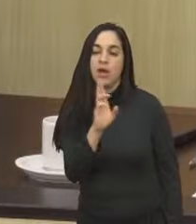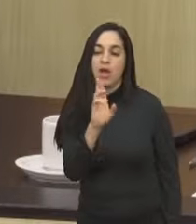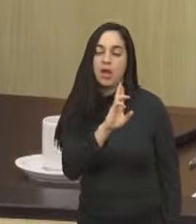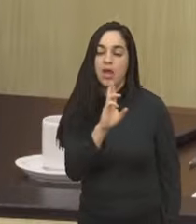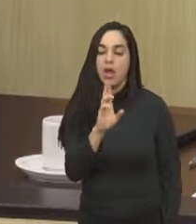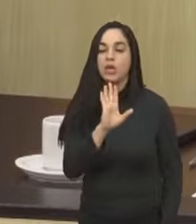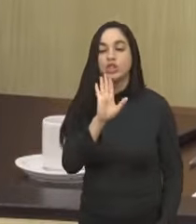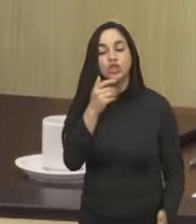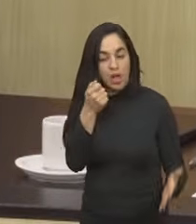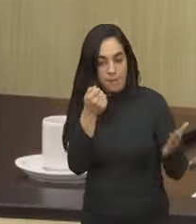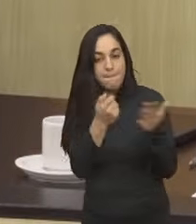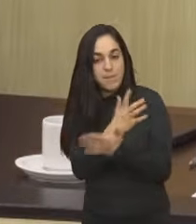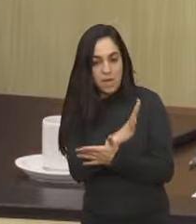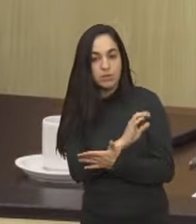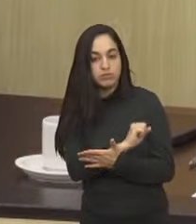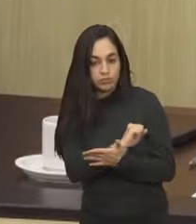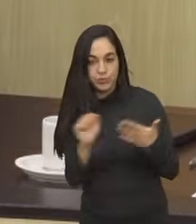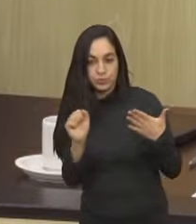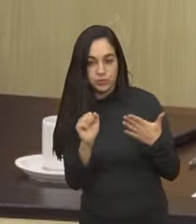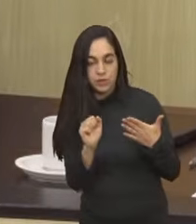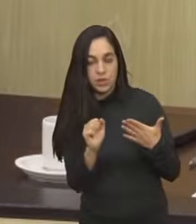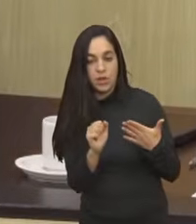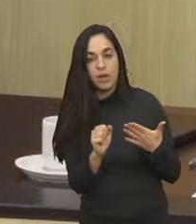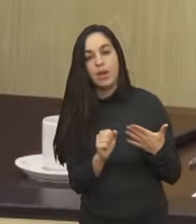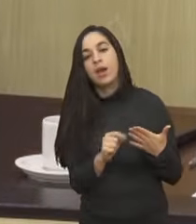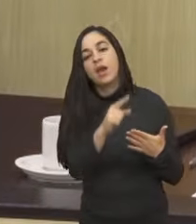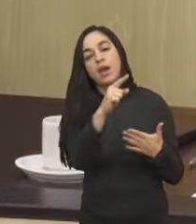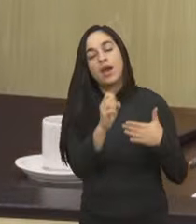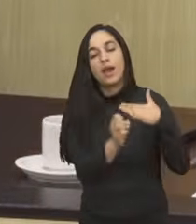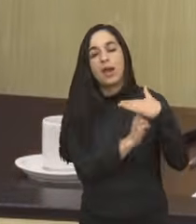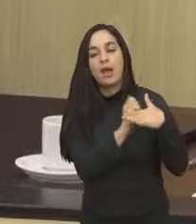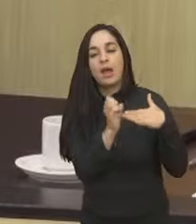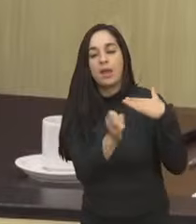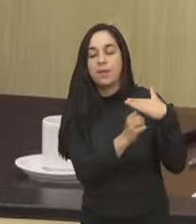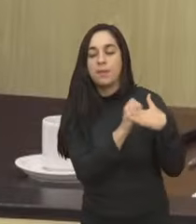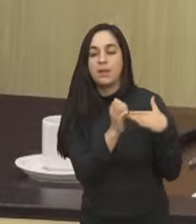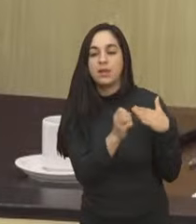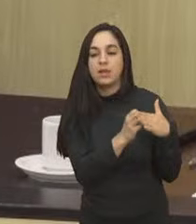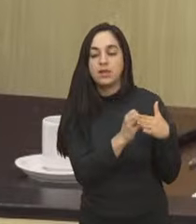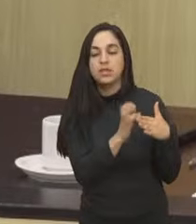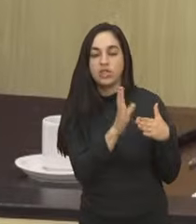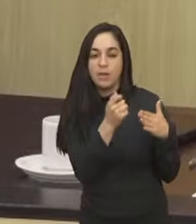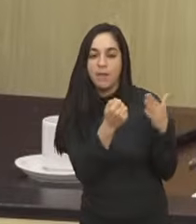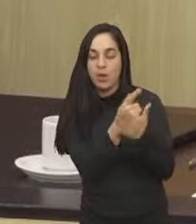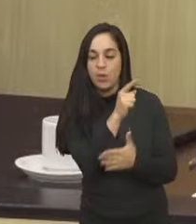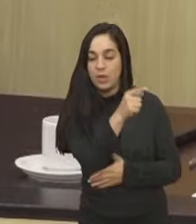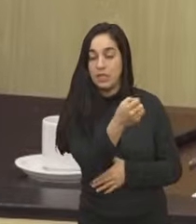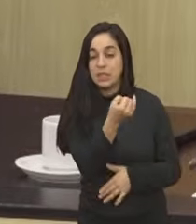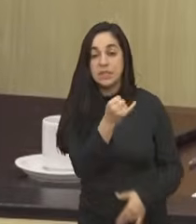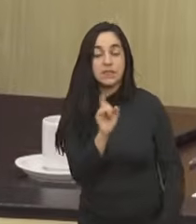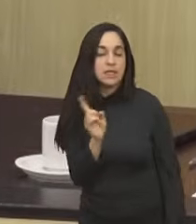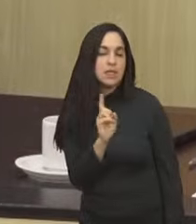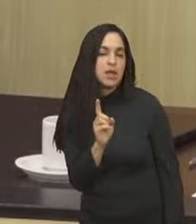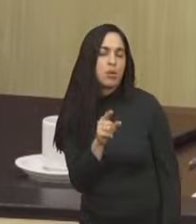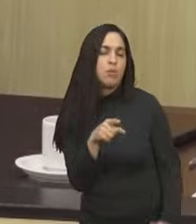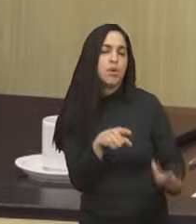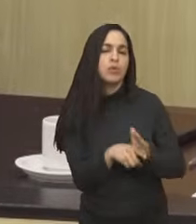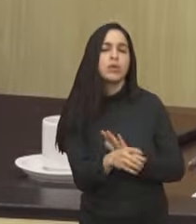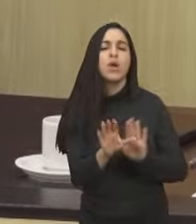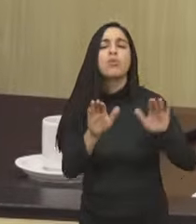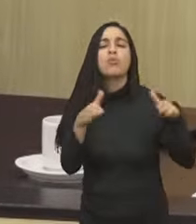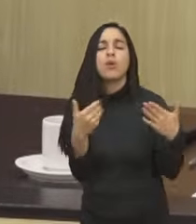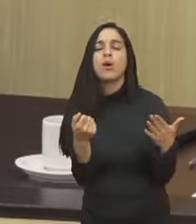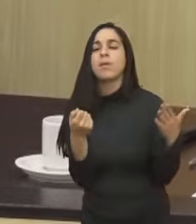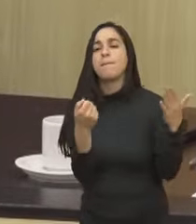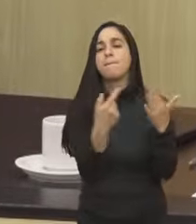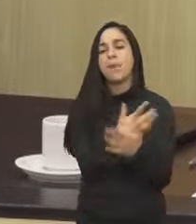10/2025 já foi pago à empresa Prático do Vale Eventos e Ingressos Limitada? Caso negativo, qual a previsão para o pagamento